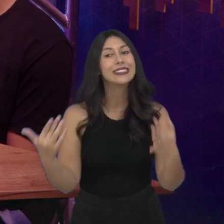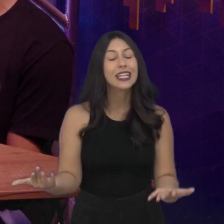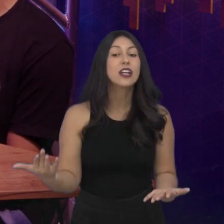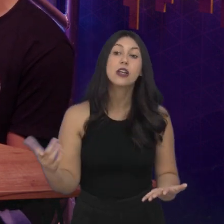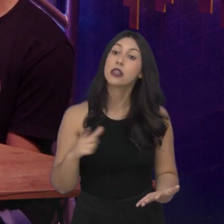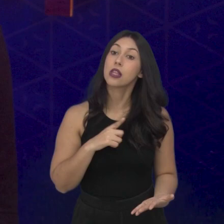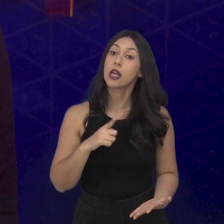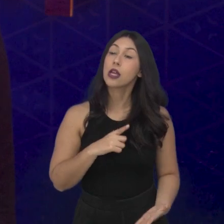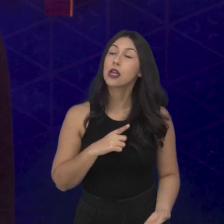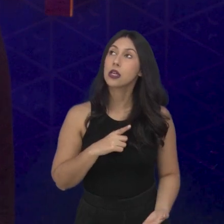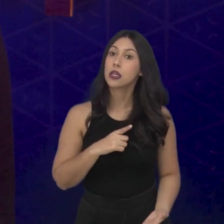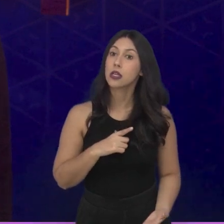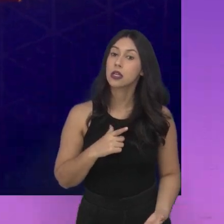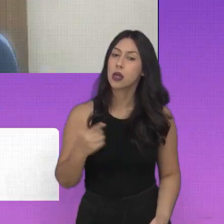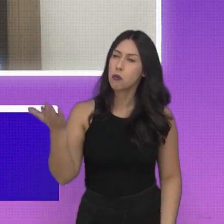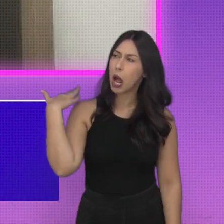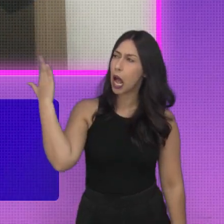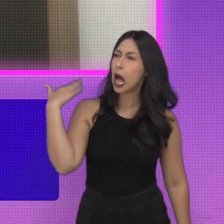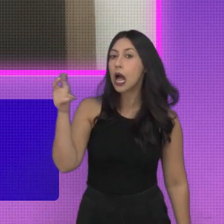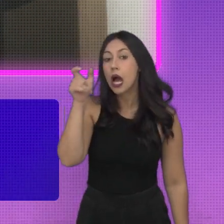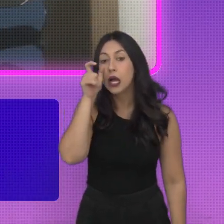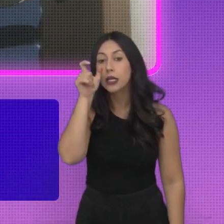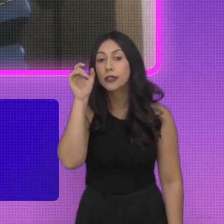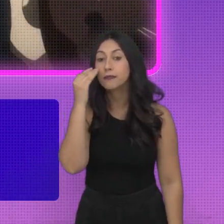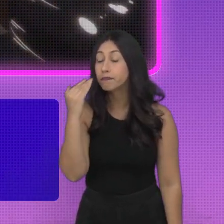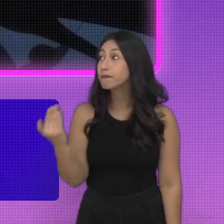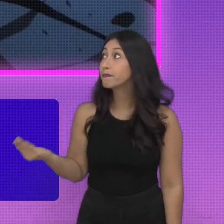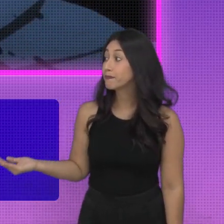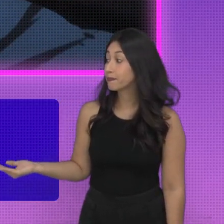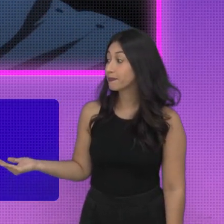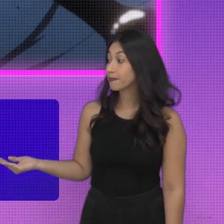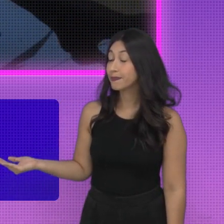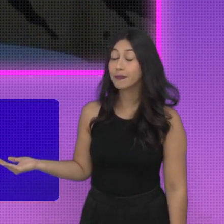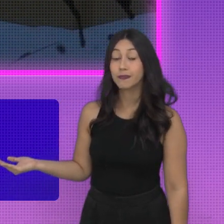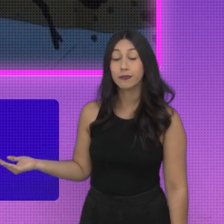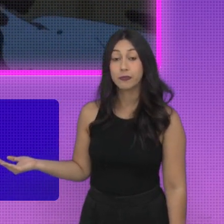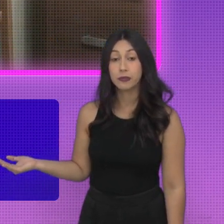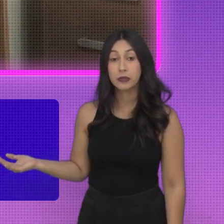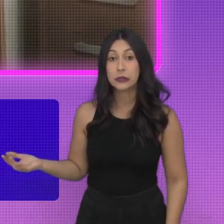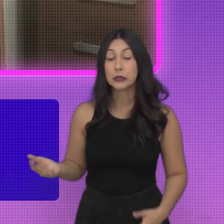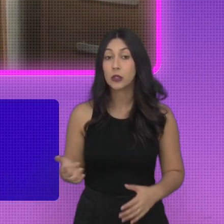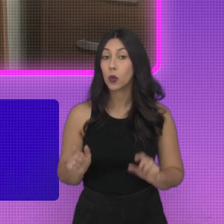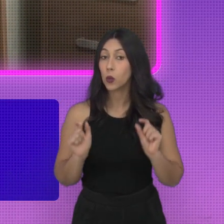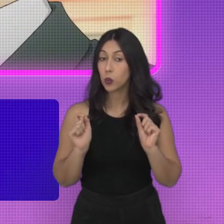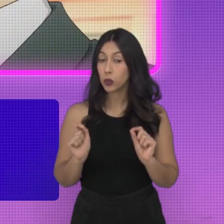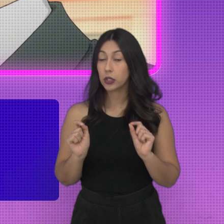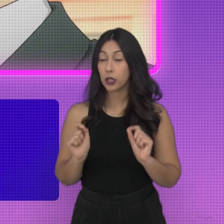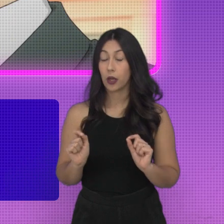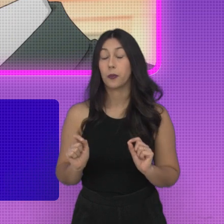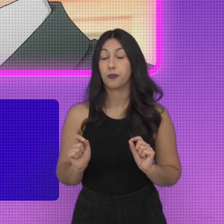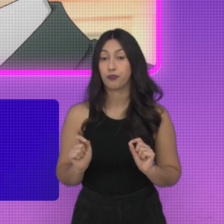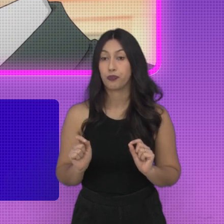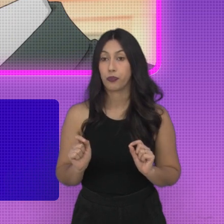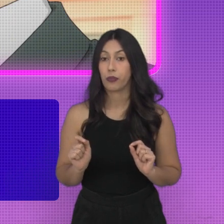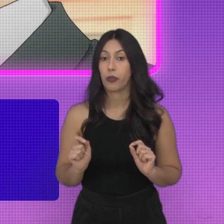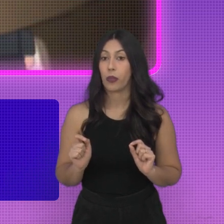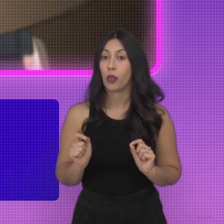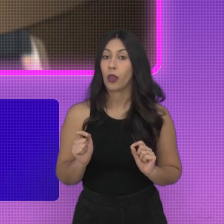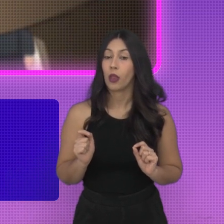tem um anime que eu assisti há muito tempo, que chama Barakamon, que o cara,